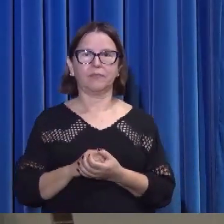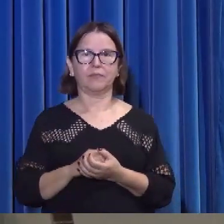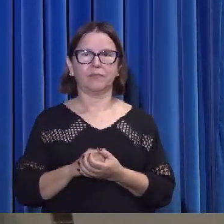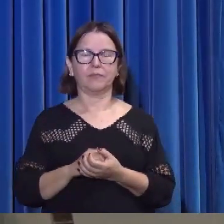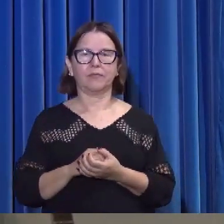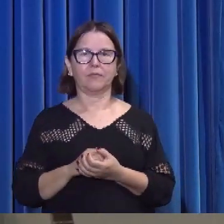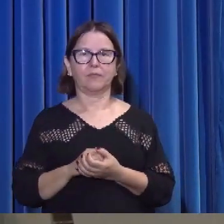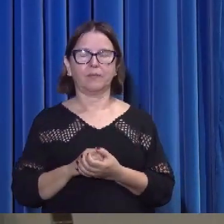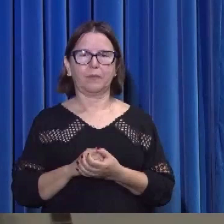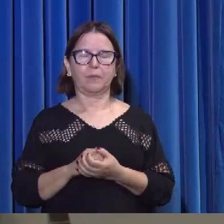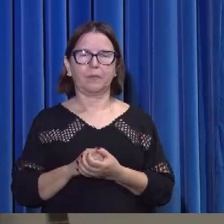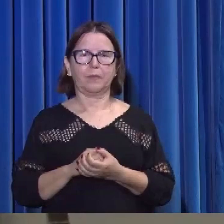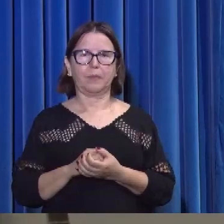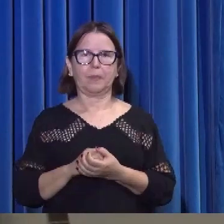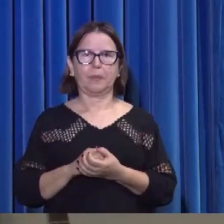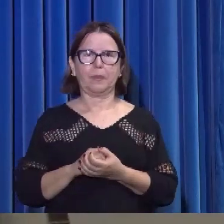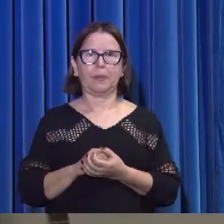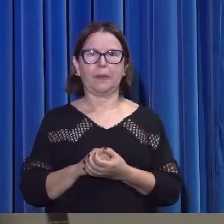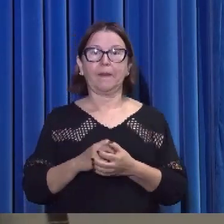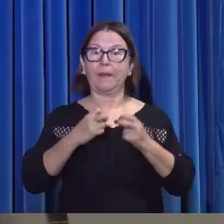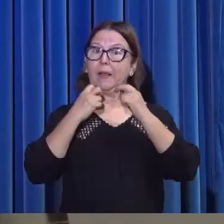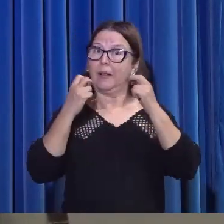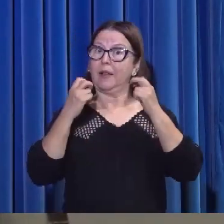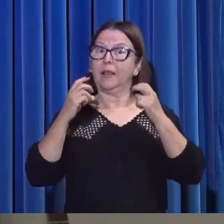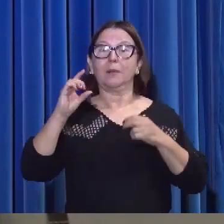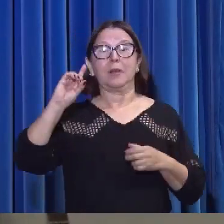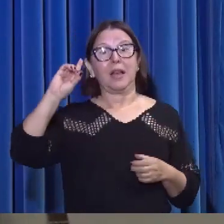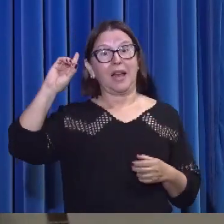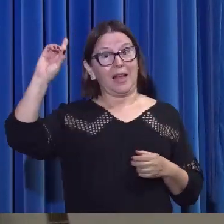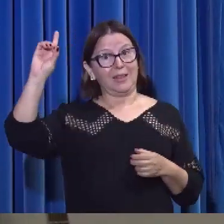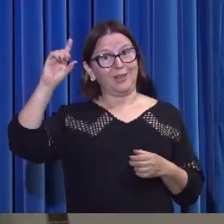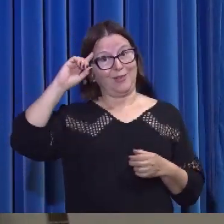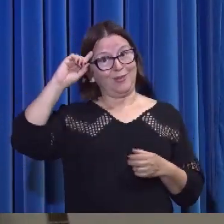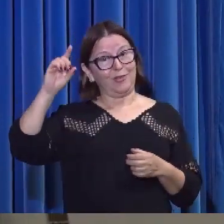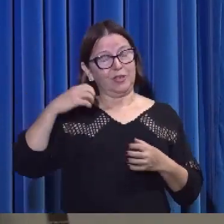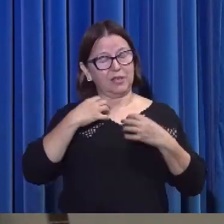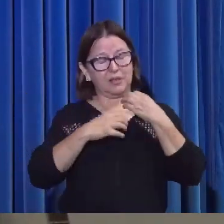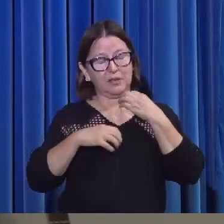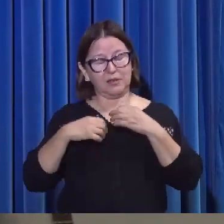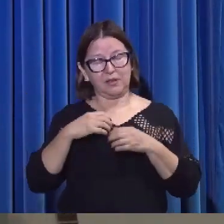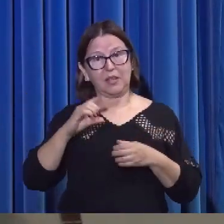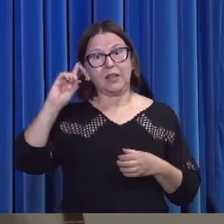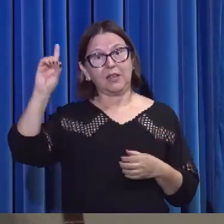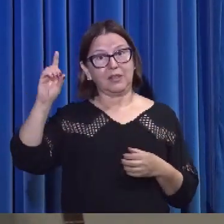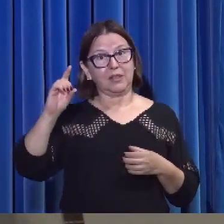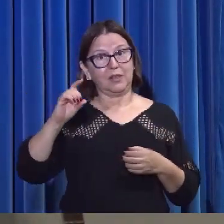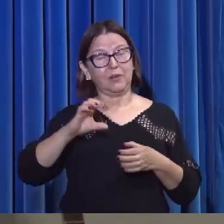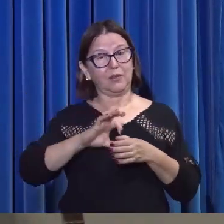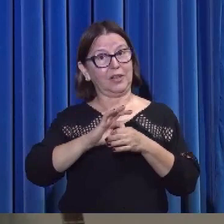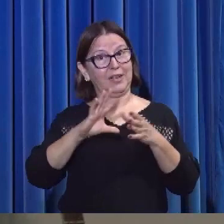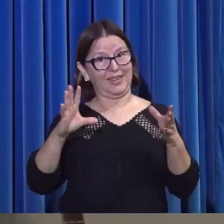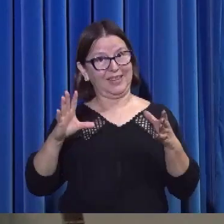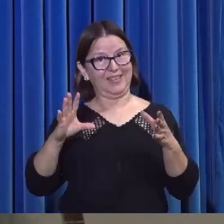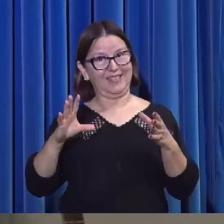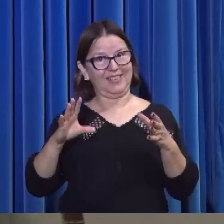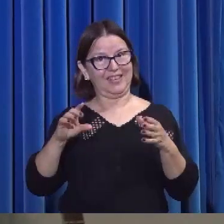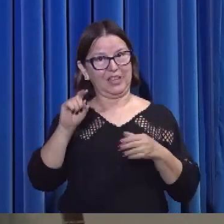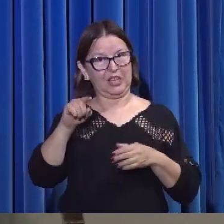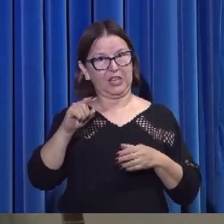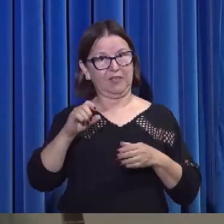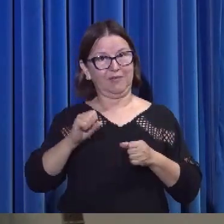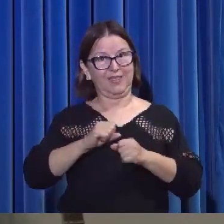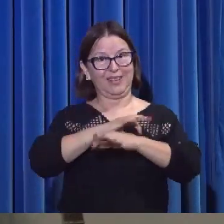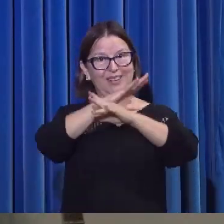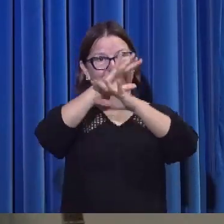Bíblia clama a Deus num dia da angústia, eu te livrarei e tu me glorificarás. Às vezes é